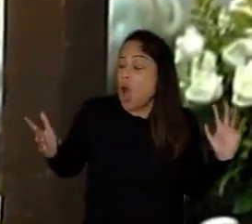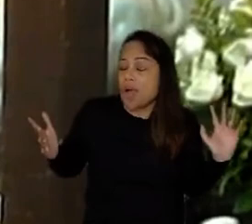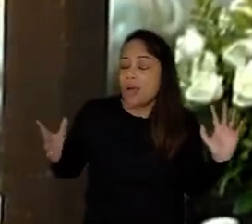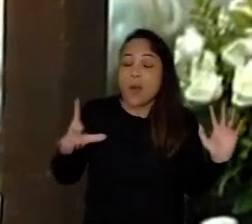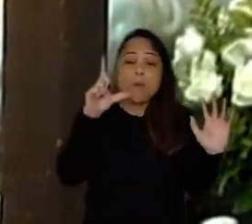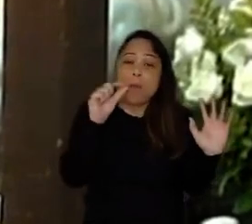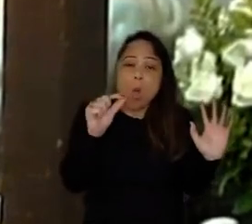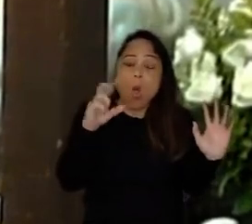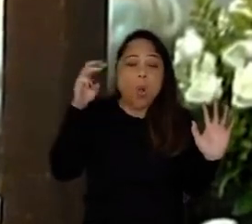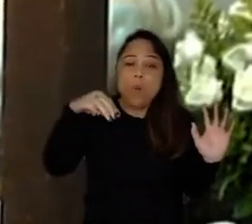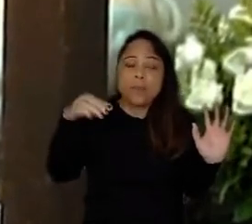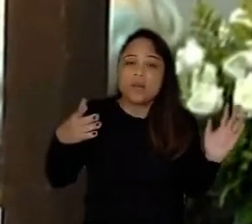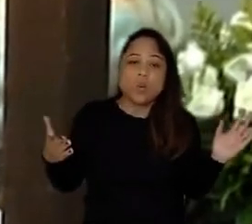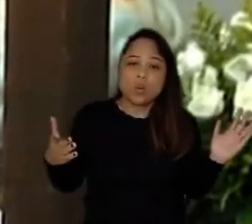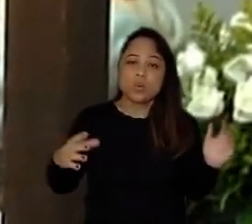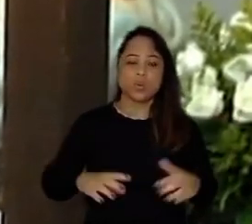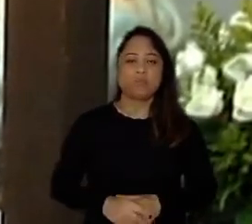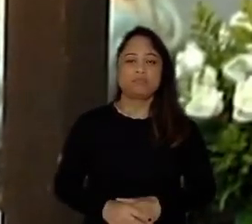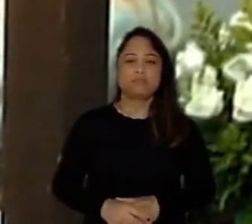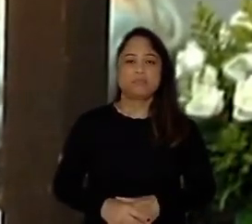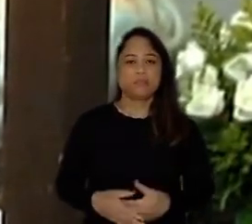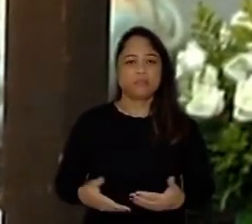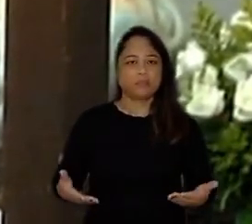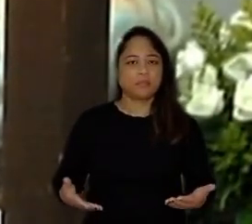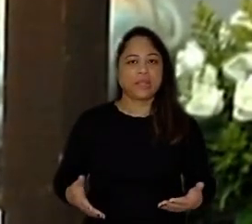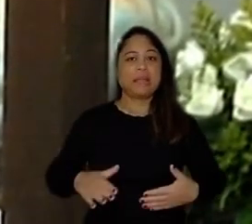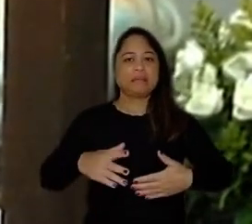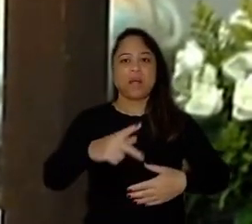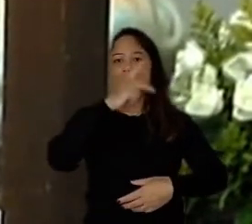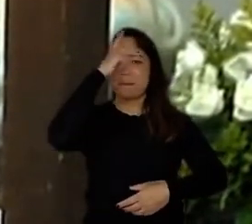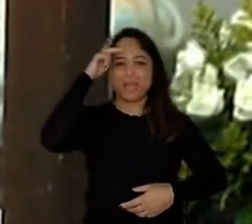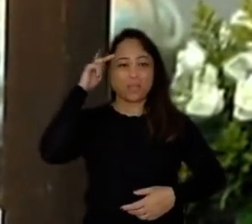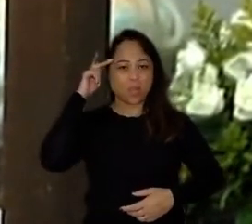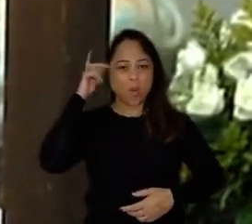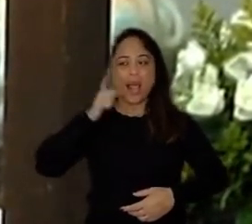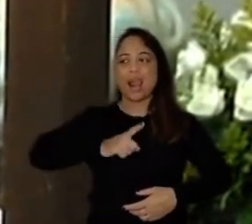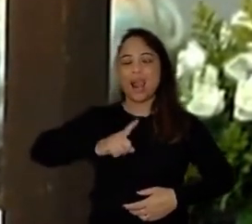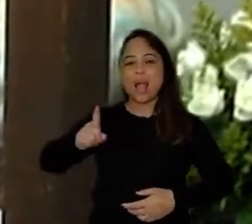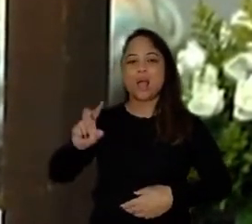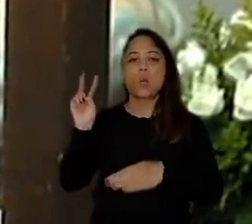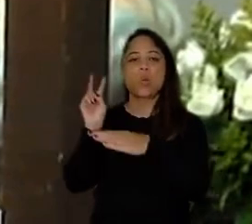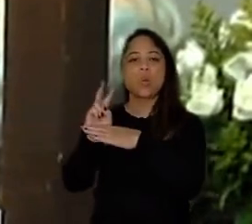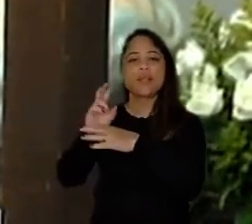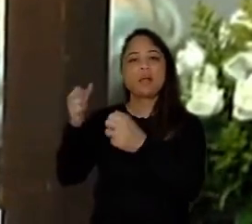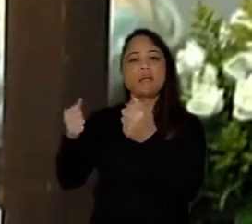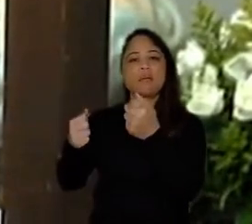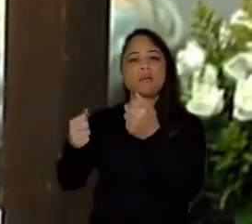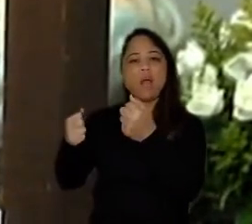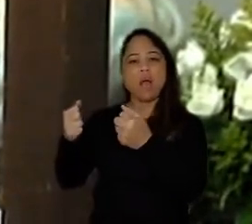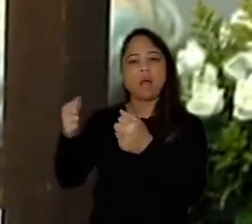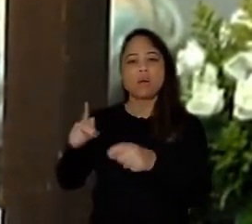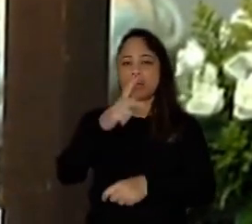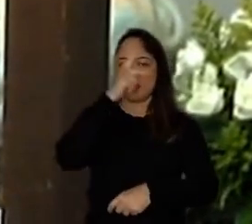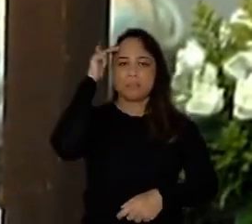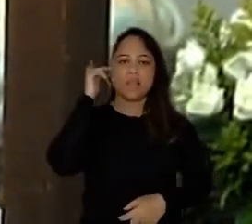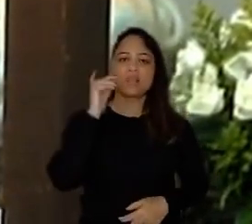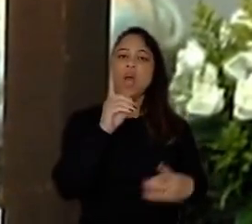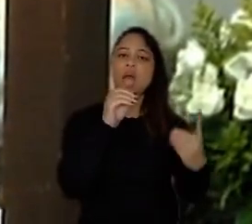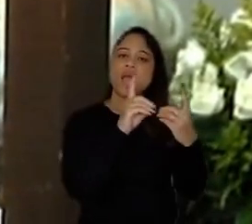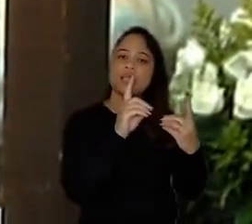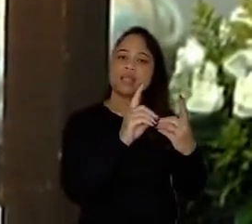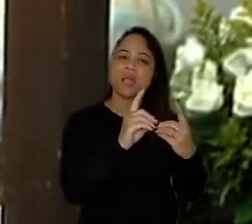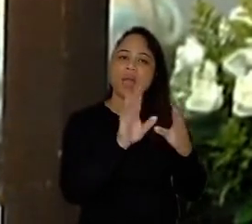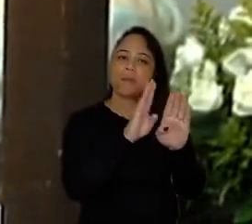mais volte, alguém perde a missa para olhar o seu carro, para ficar na porta, para te tratar bem, para cuidar de você,